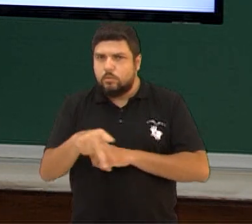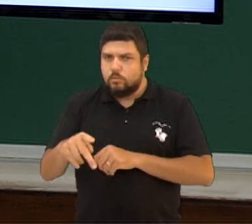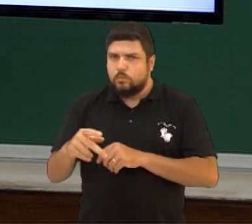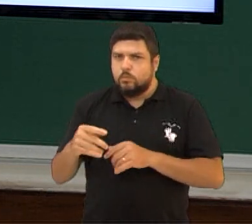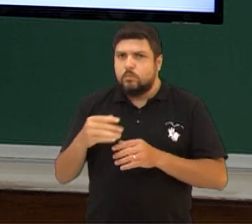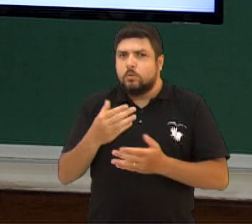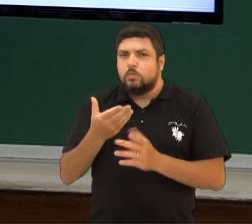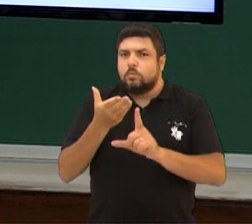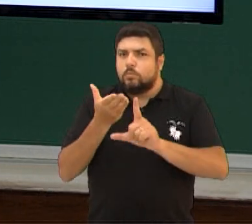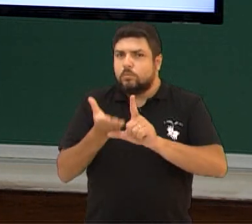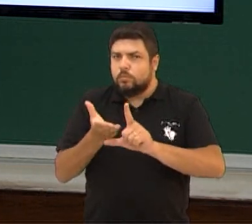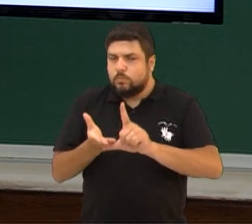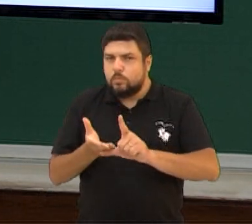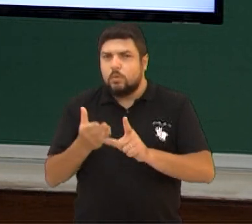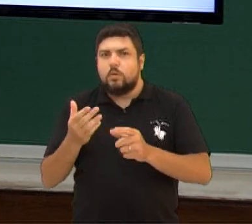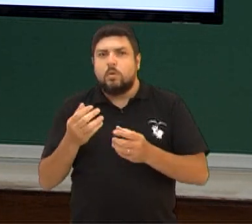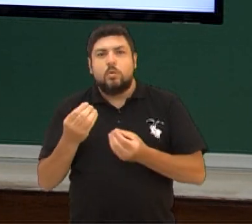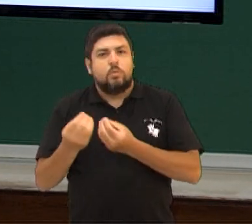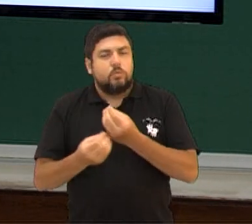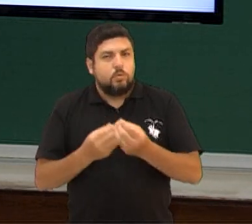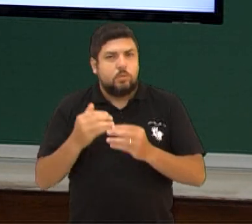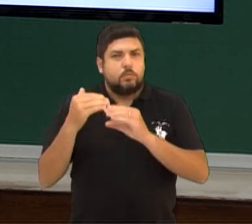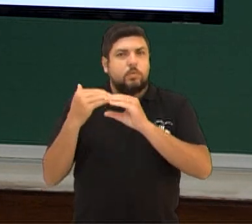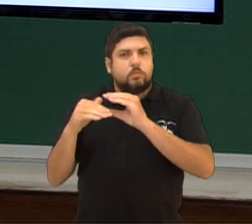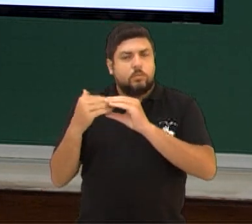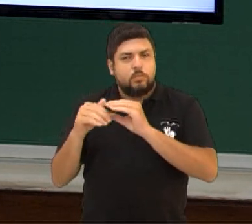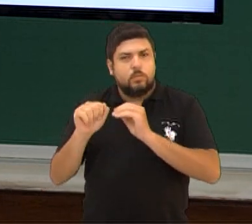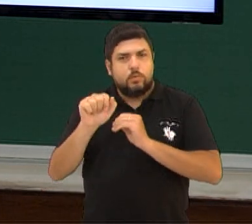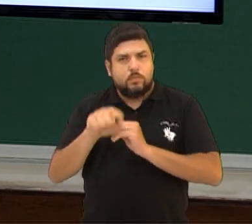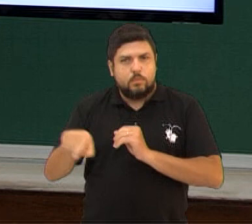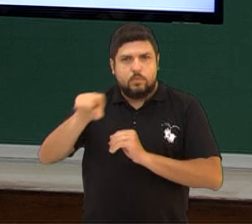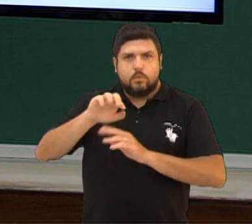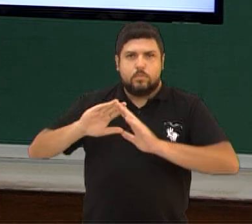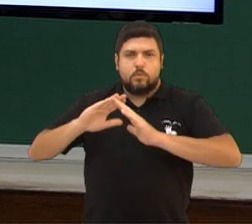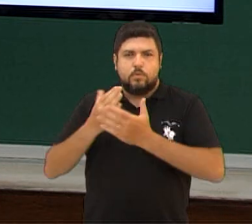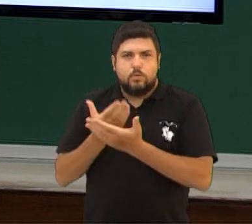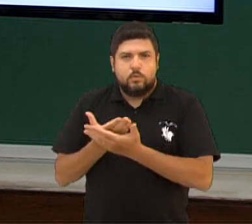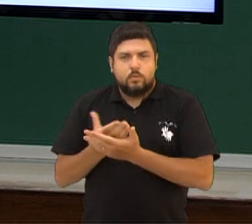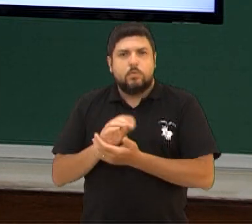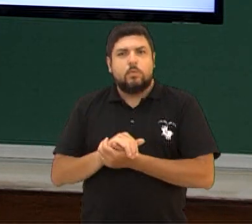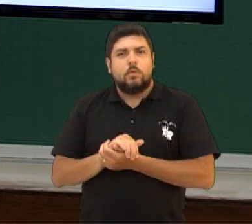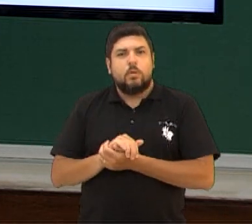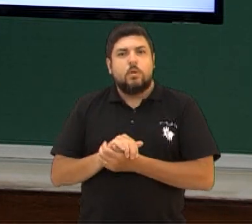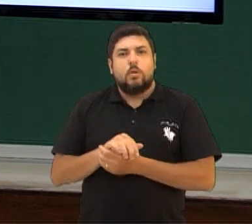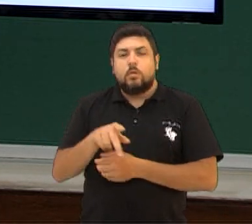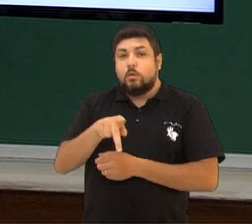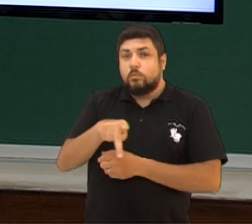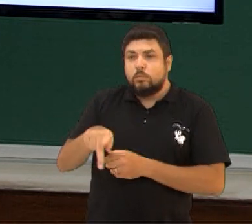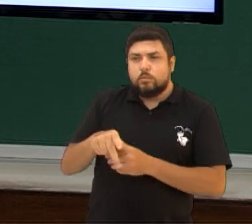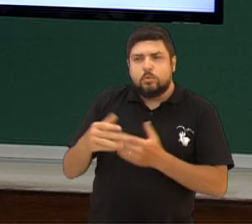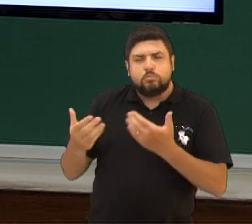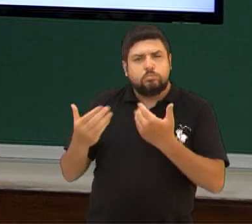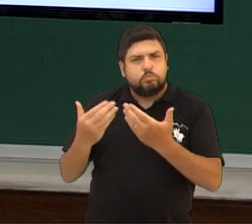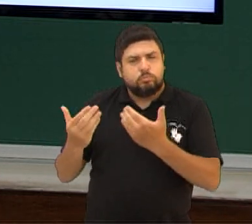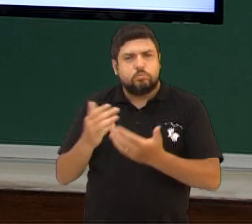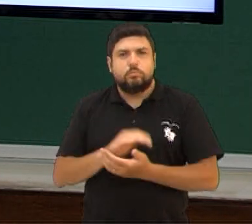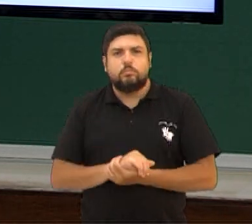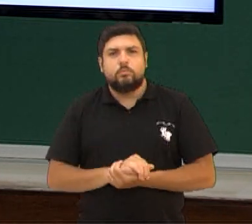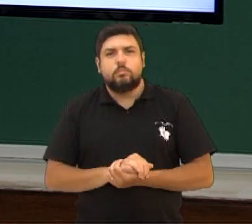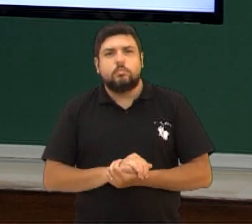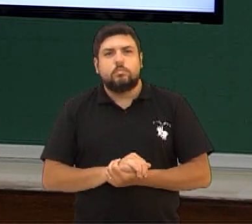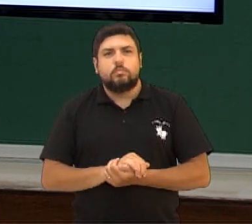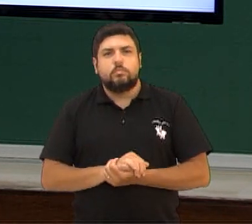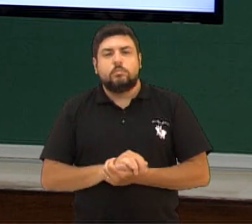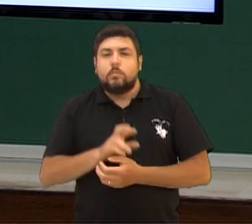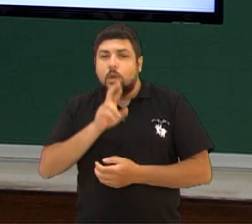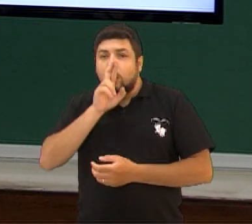Classroom, pelo mural do Classroom, pelo e-mail do @escola, e ele está ali para tirar todas as suas dúvidas. Responda às